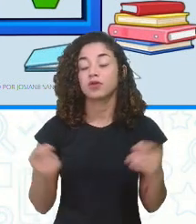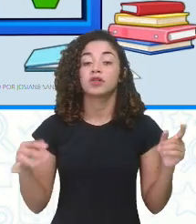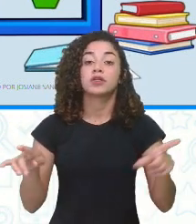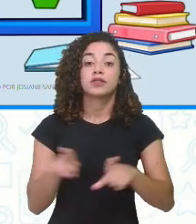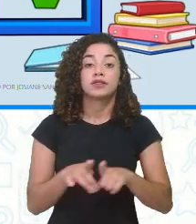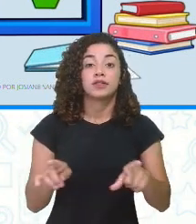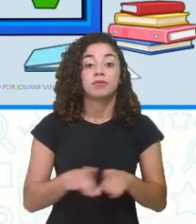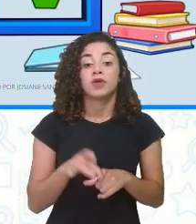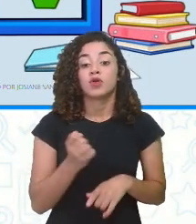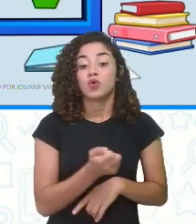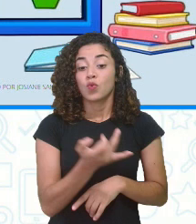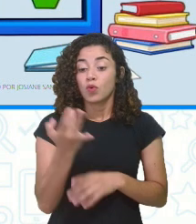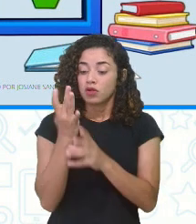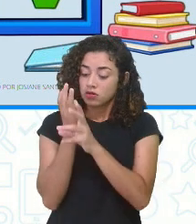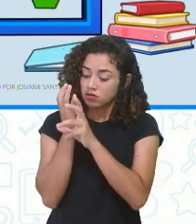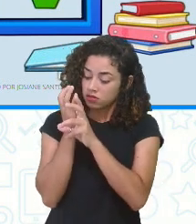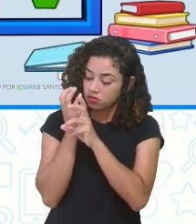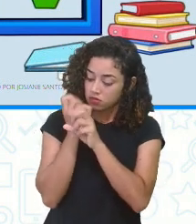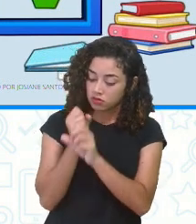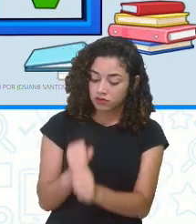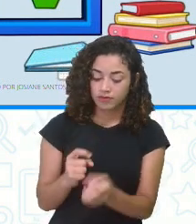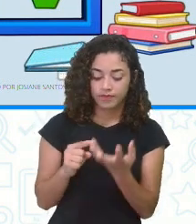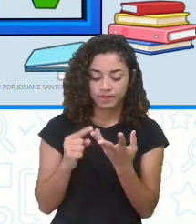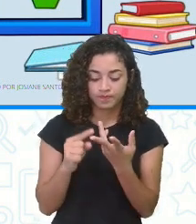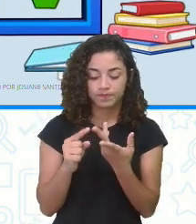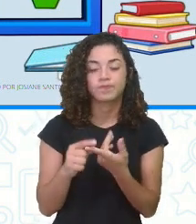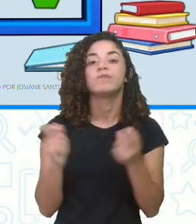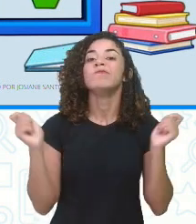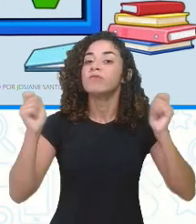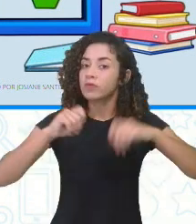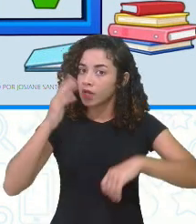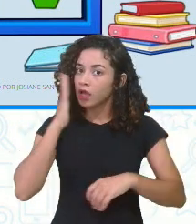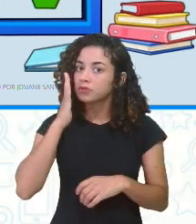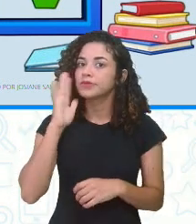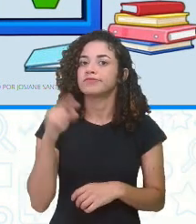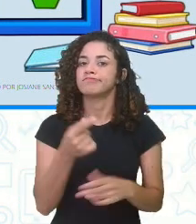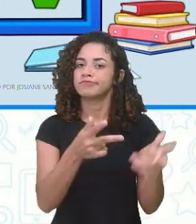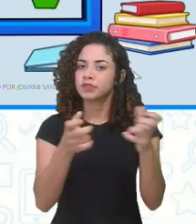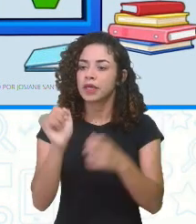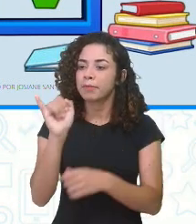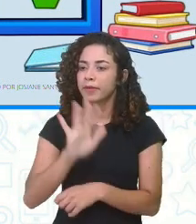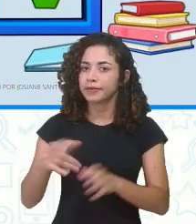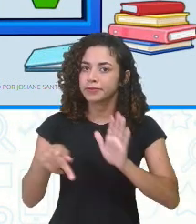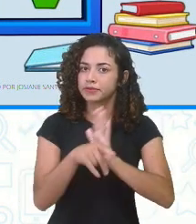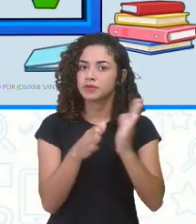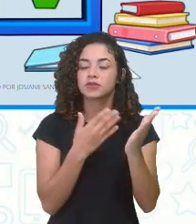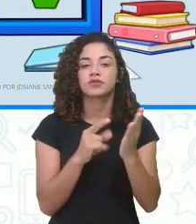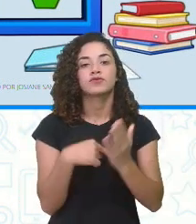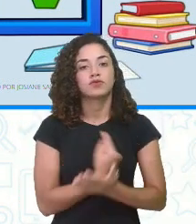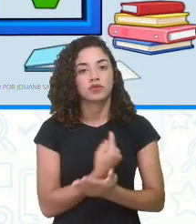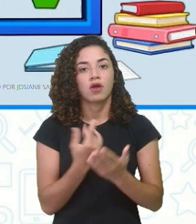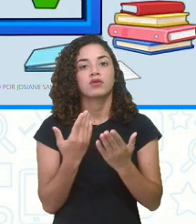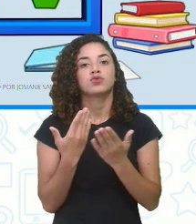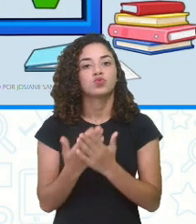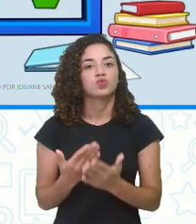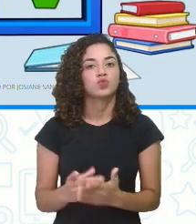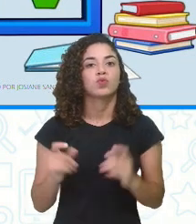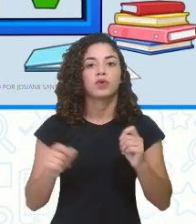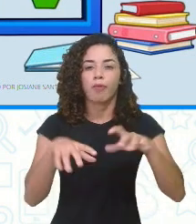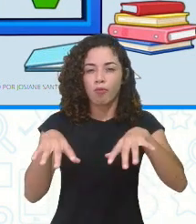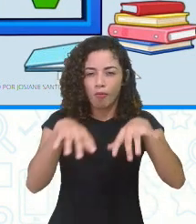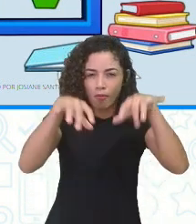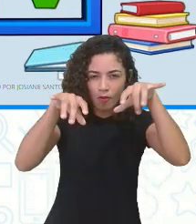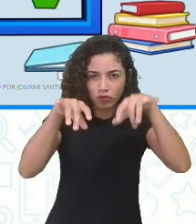a contagem de elementos em cada coleção. A gente viu nas imagens do livro que a gente trabalhou, que é o Monstro das Cores